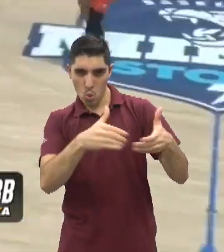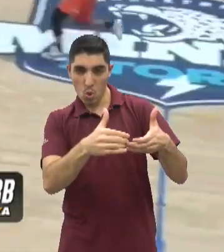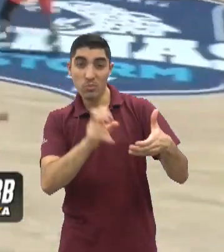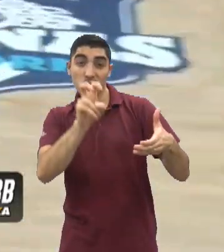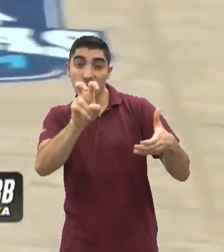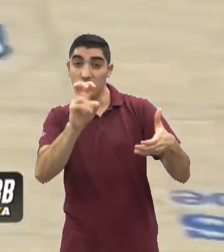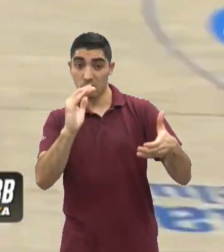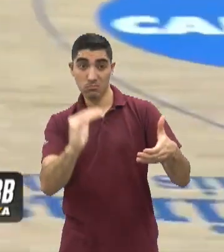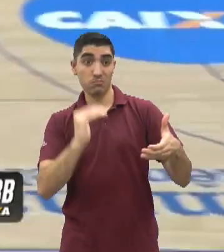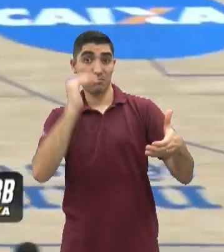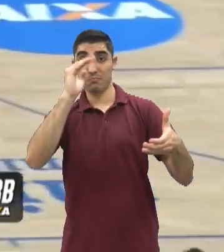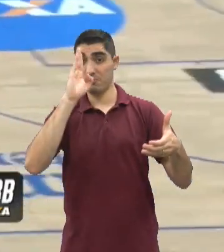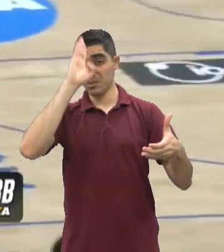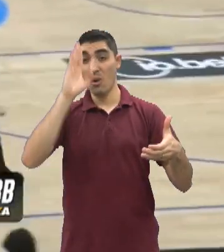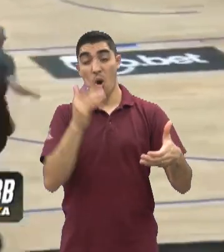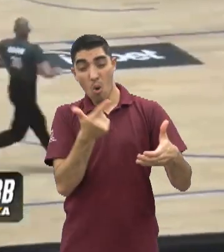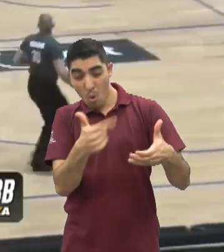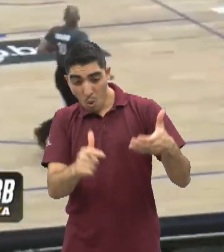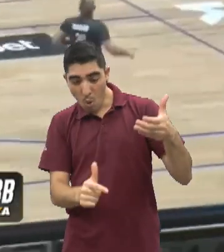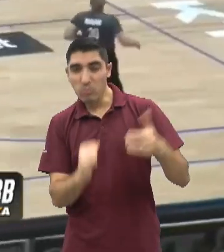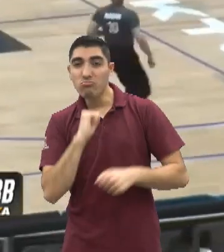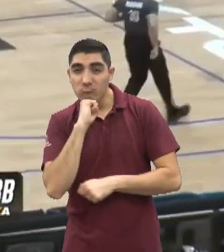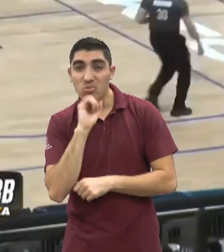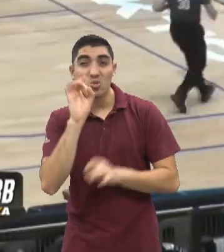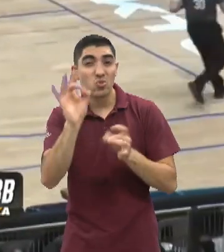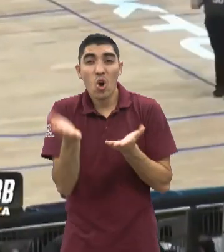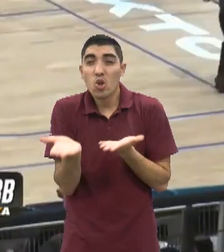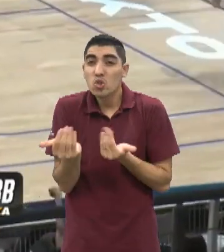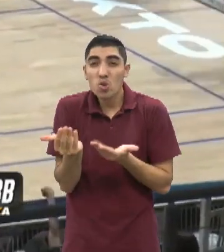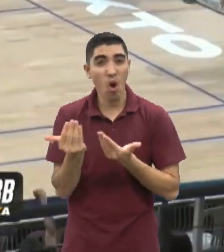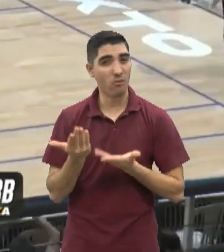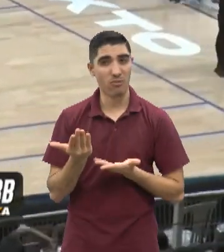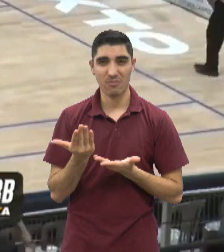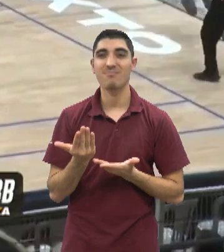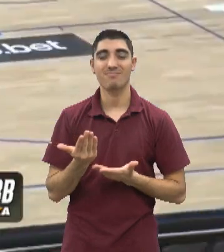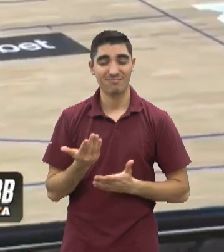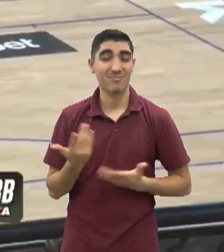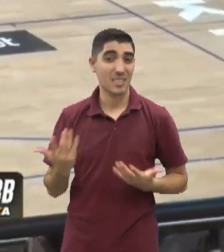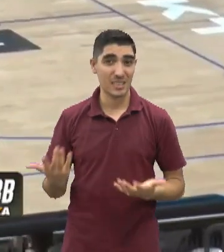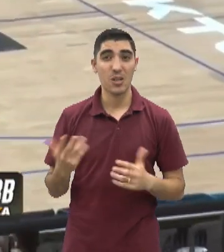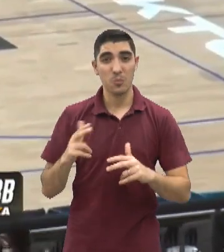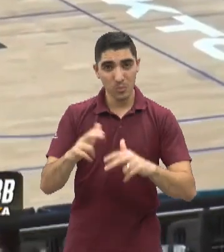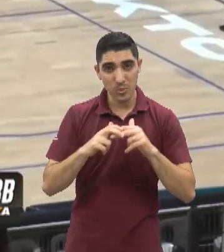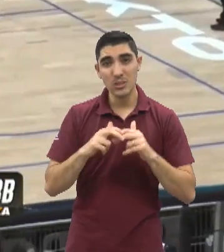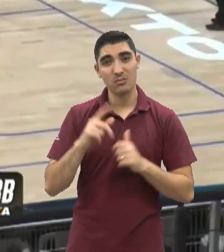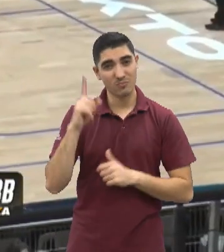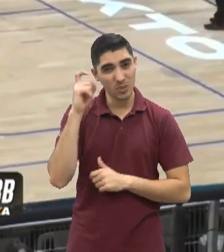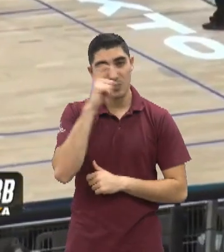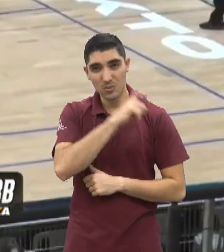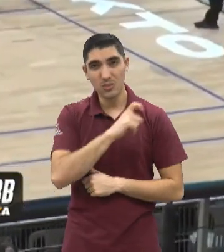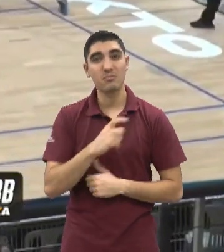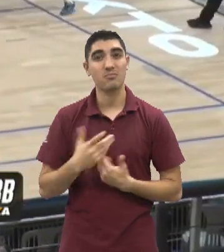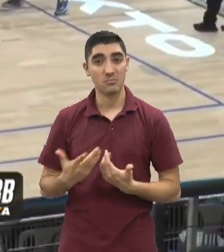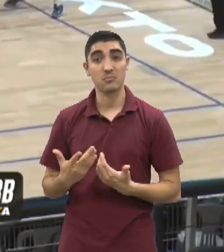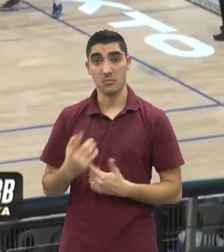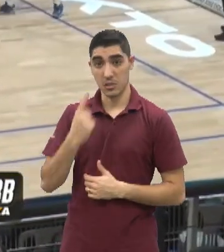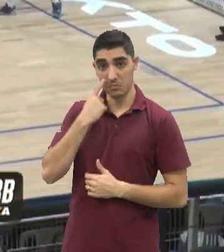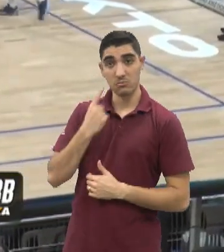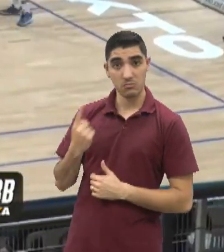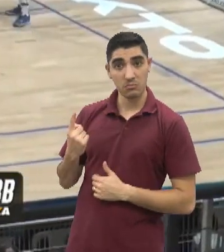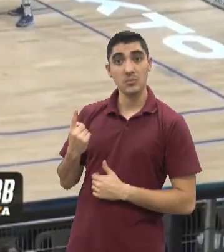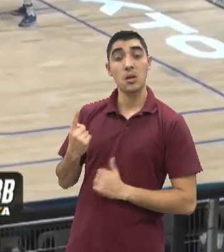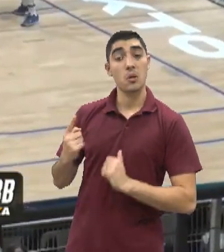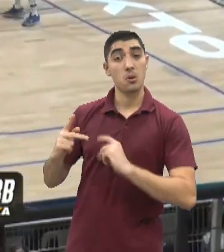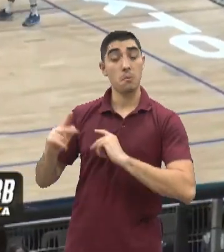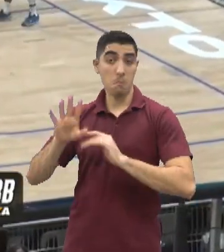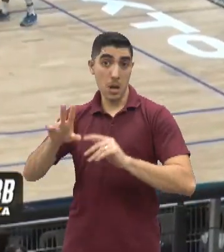sentindo, ainda são garotos, não dá para você contar com uma grande efetividade deles, embora eles estejam representando muito bem a